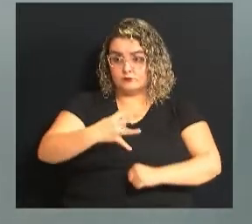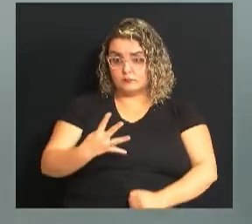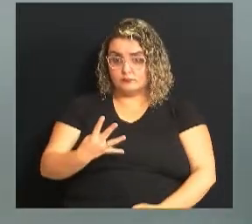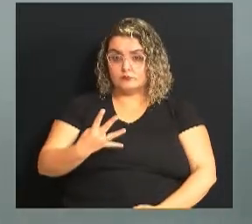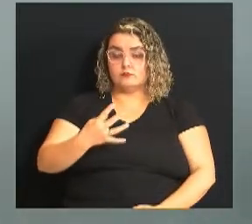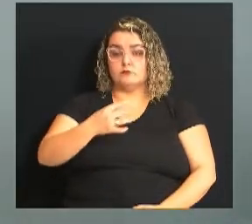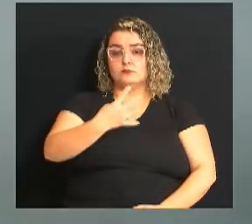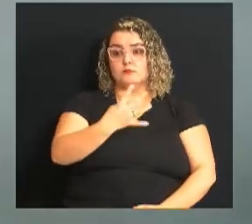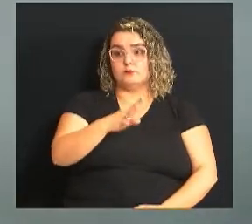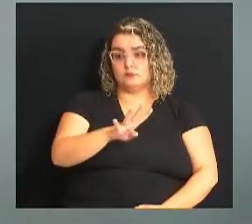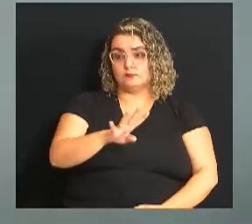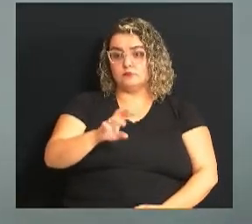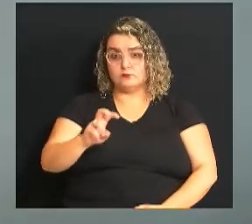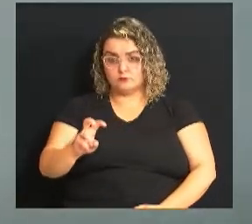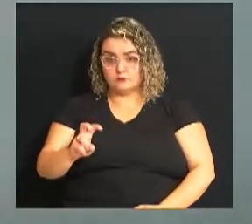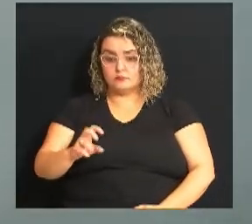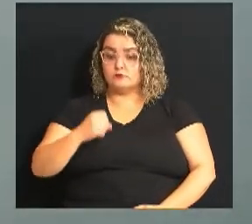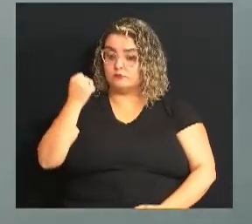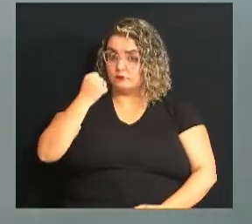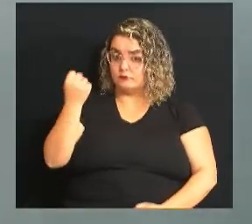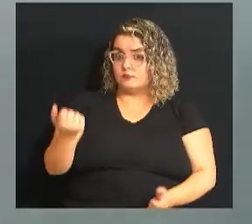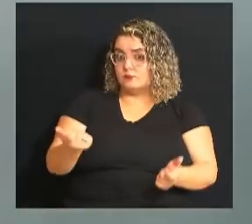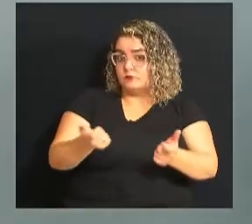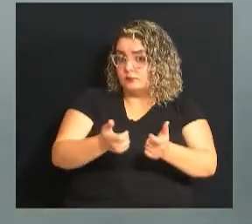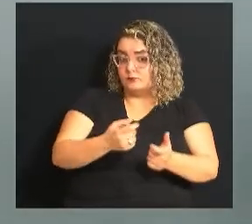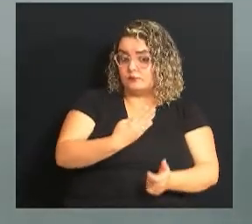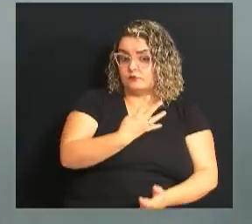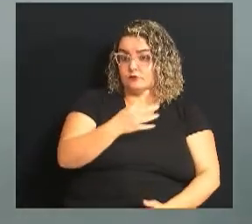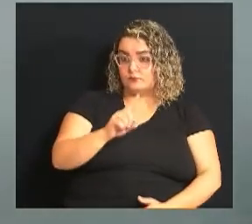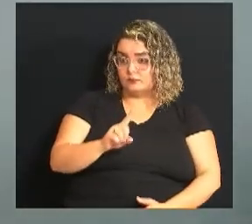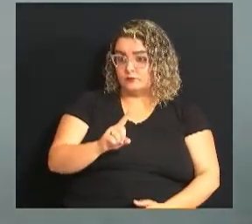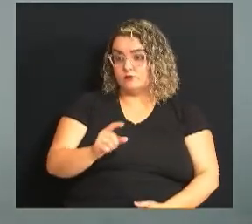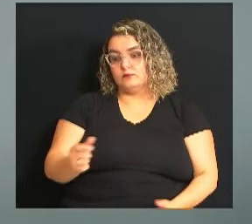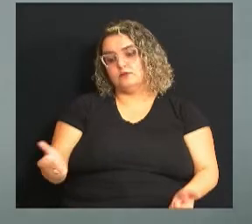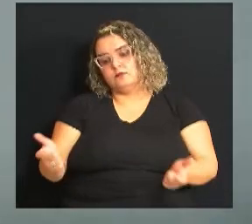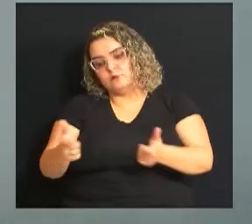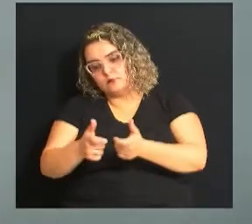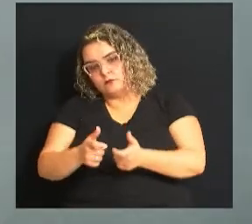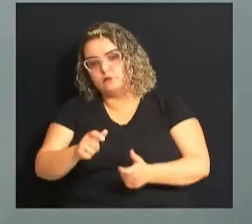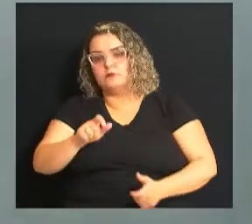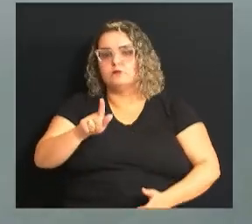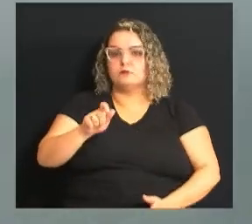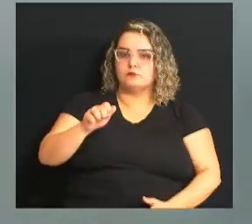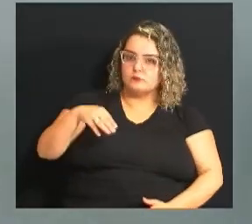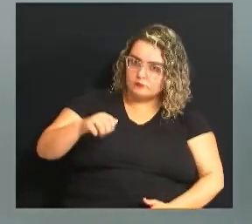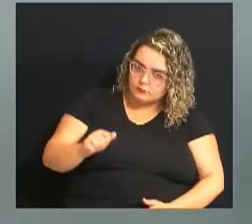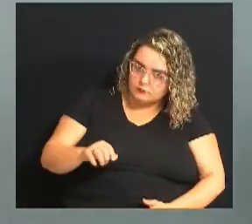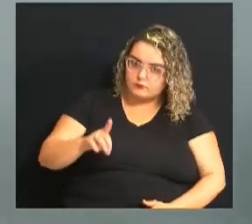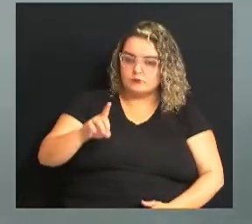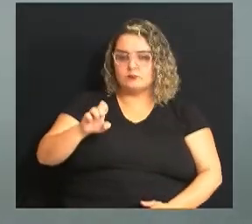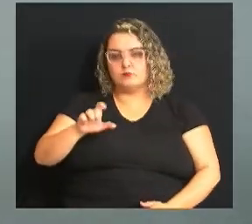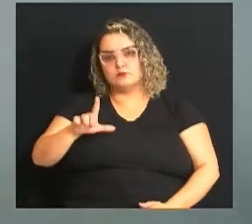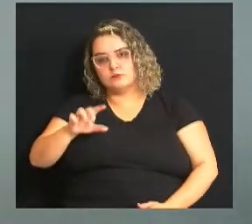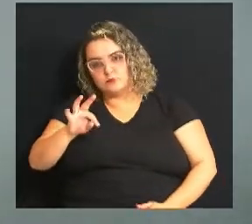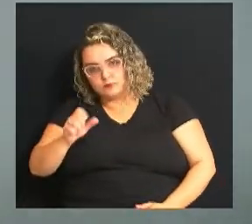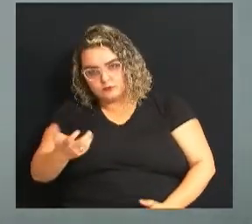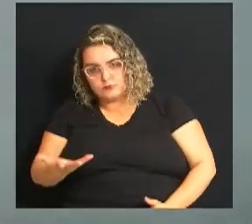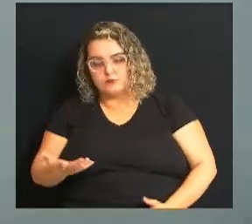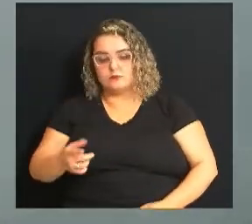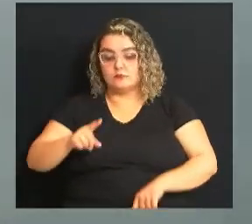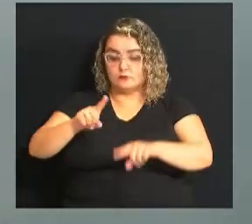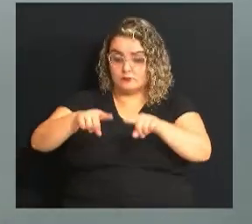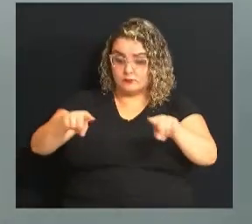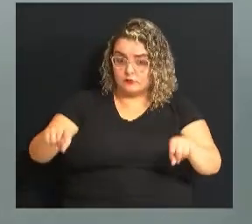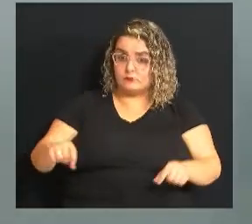que a BA1, que foi menos grave do que a Gama, do que a Delta. Então, essas oscilações na gravidade